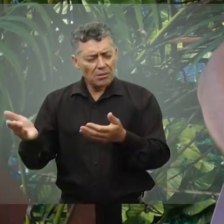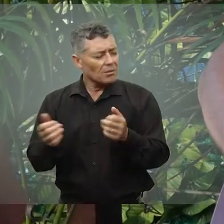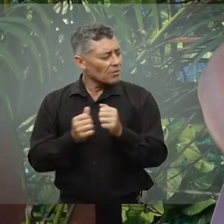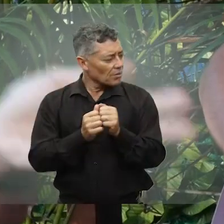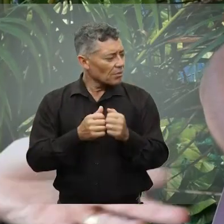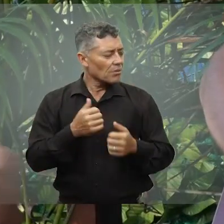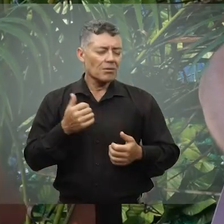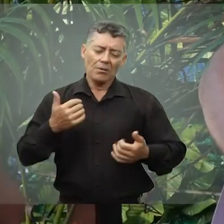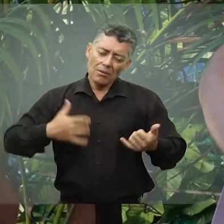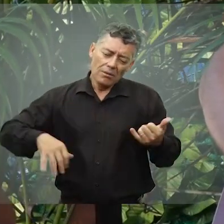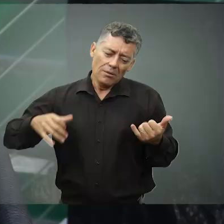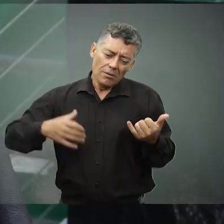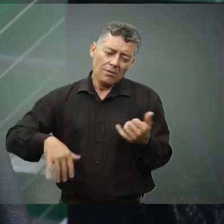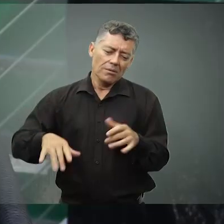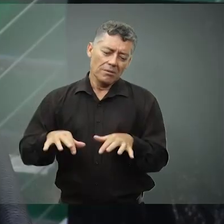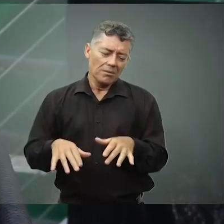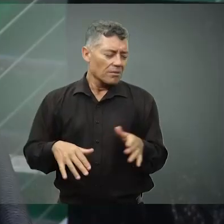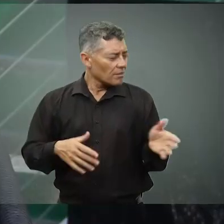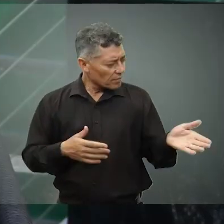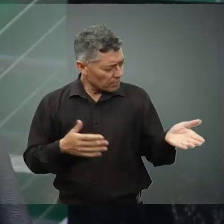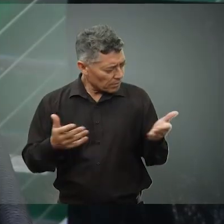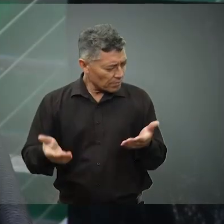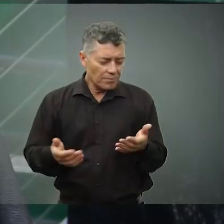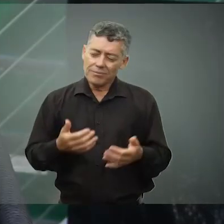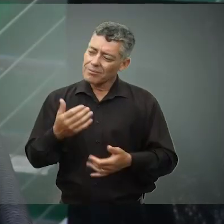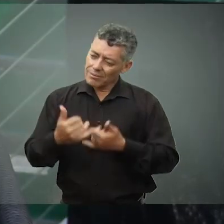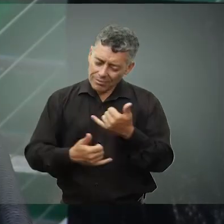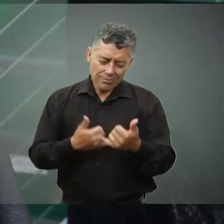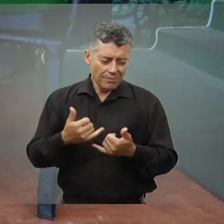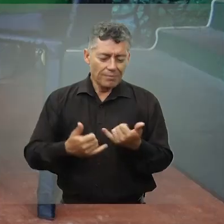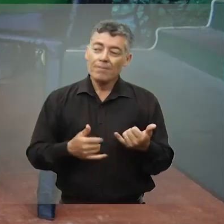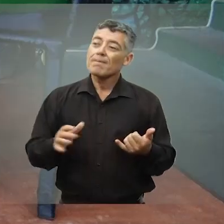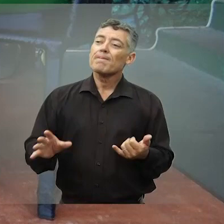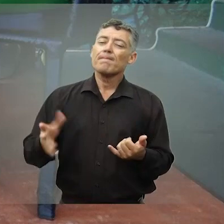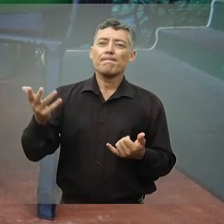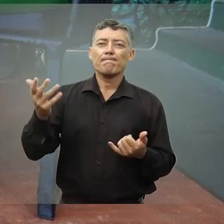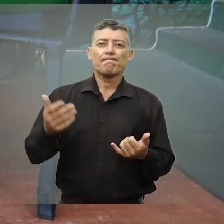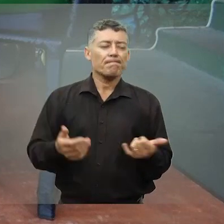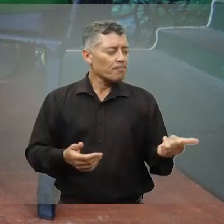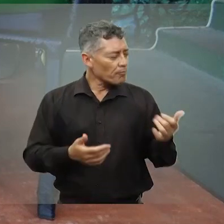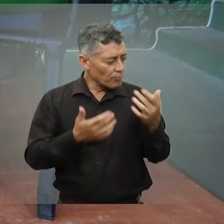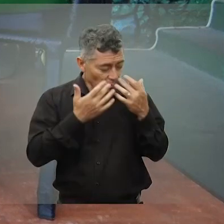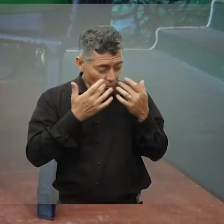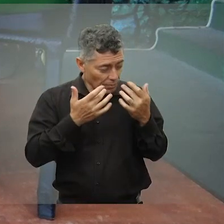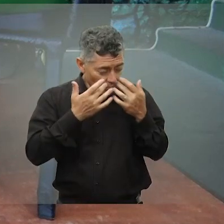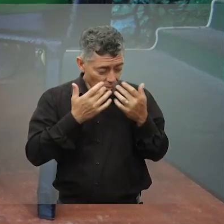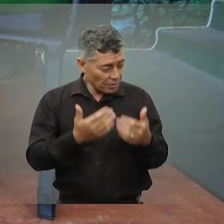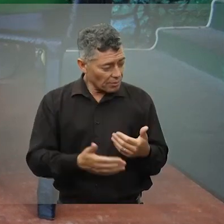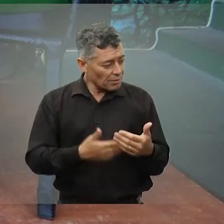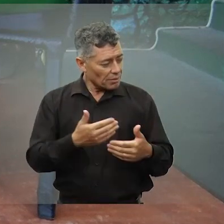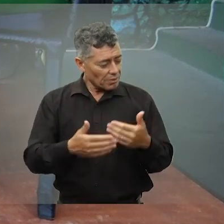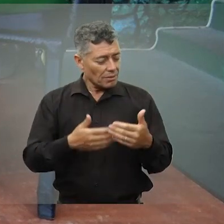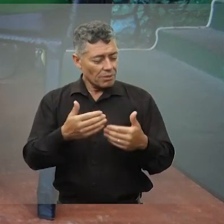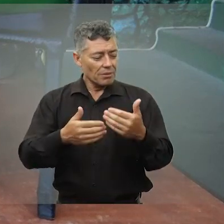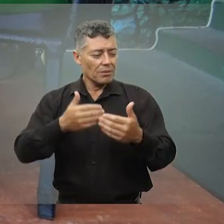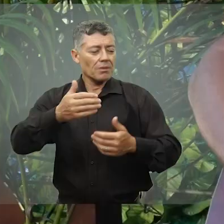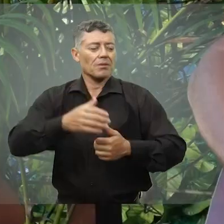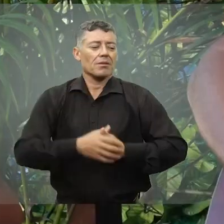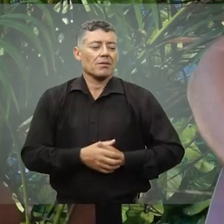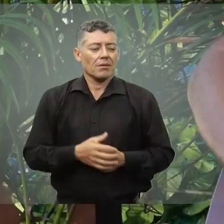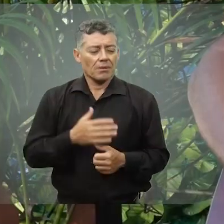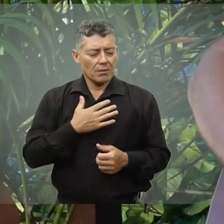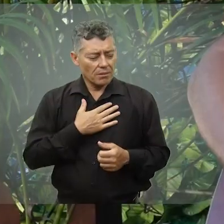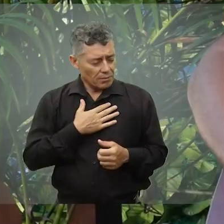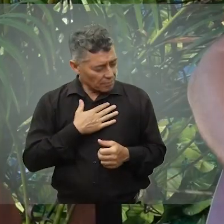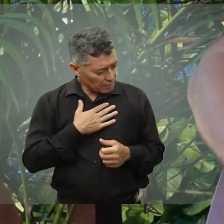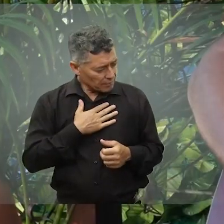uma banda de garagem, pronto. Fazer aquela brincadeirinha e de repente... Então, vamos ensaiar, e aí a gente começou a ensaiar, eu falei, eu só